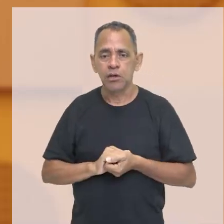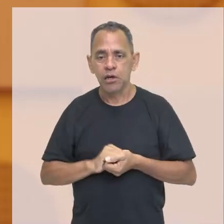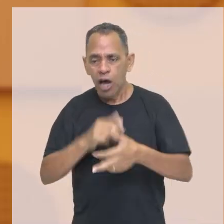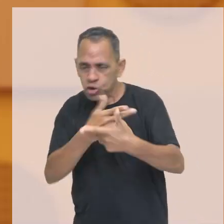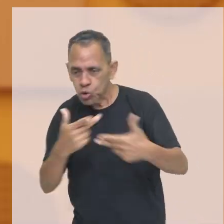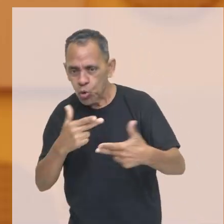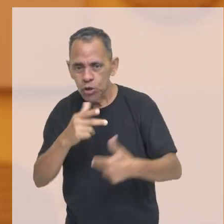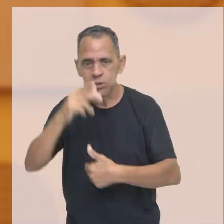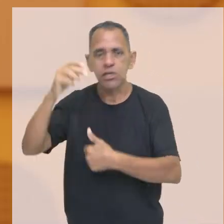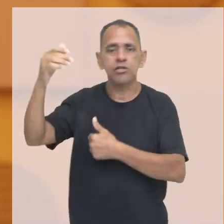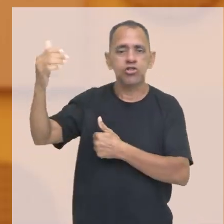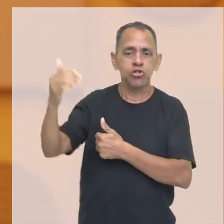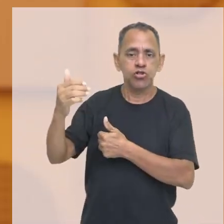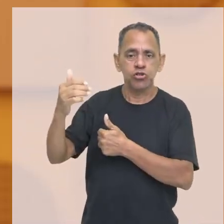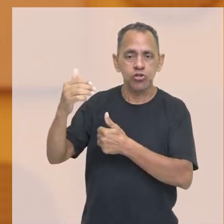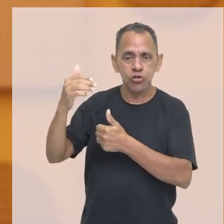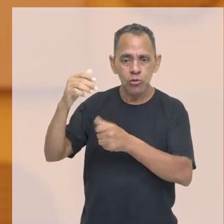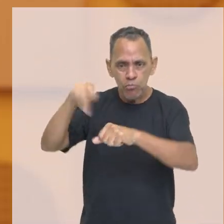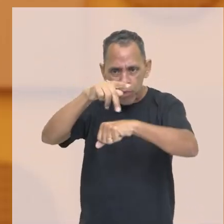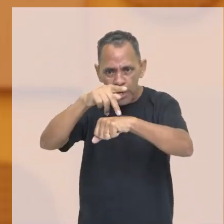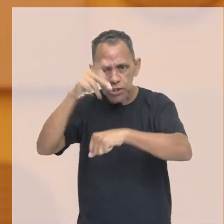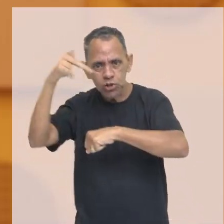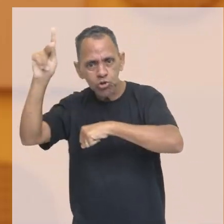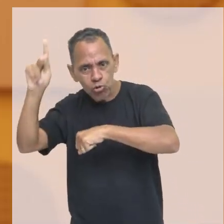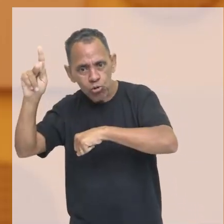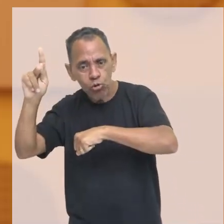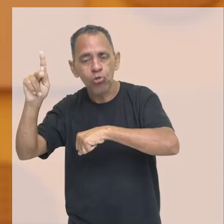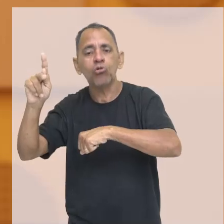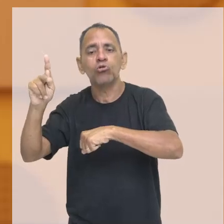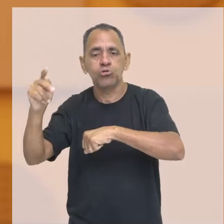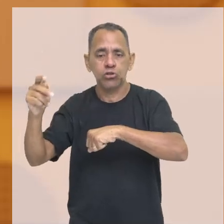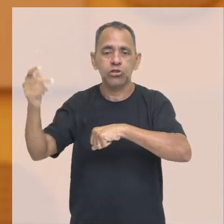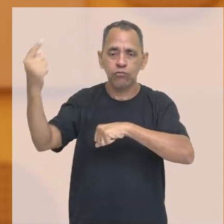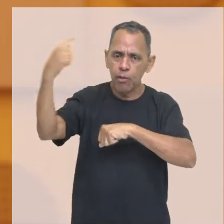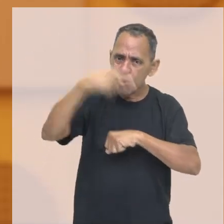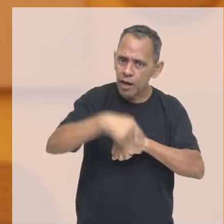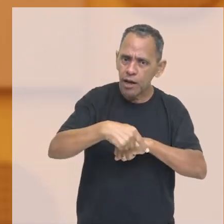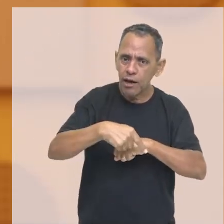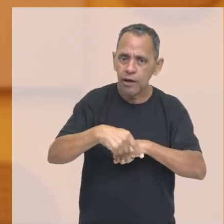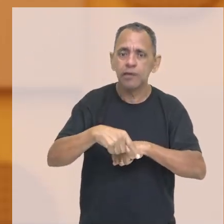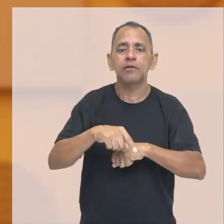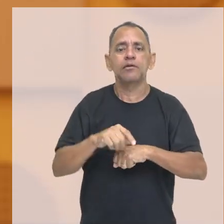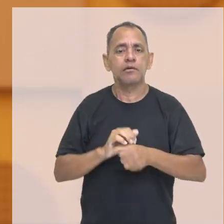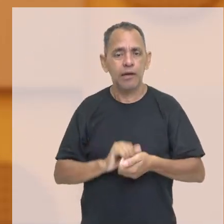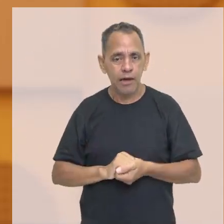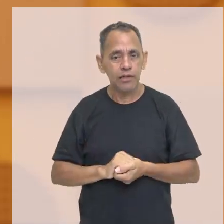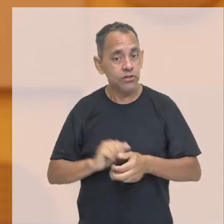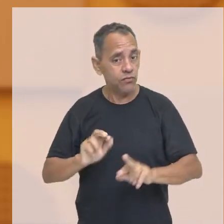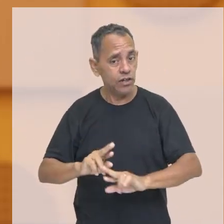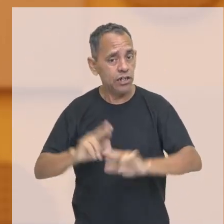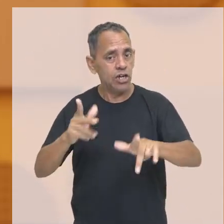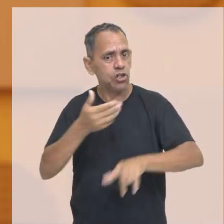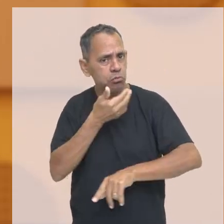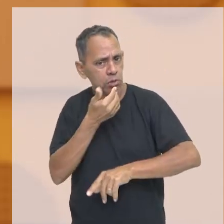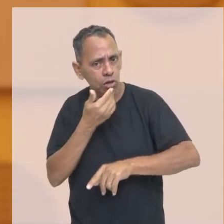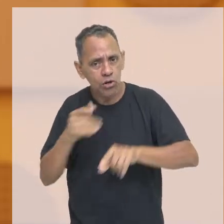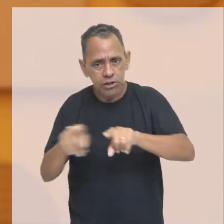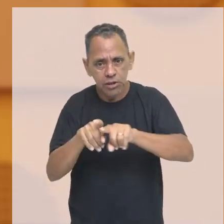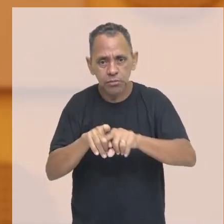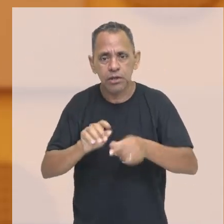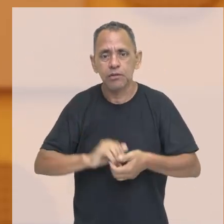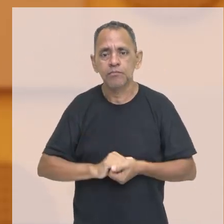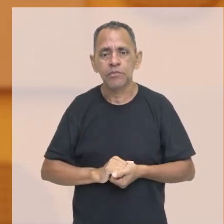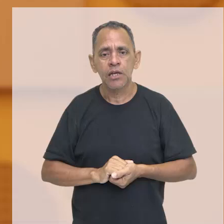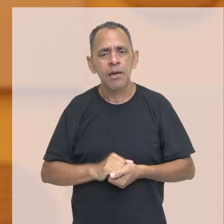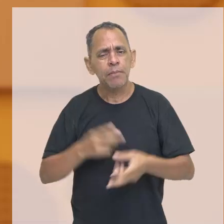isso, esses projetos eles são unilaterais, por assim dizer. Eles são implantados pelo poder central, justamente porque